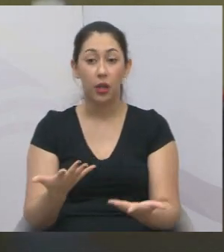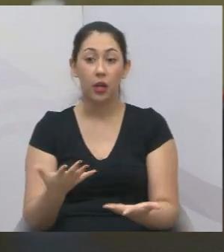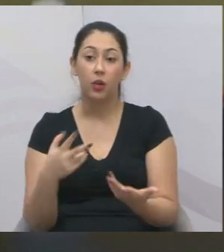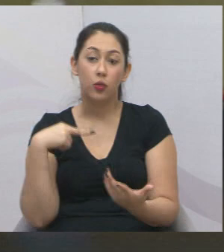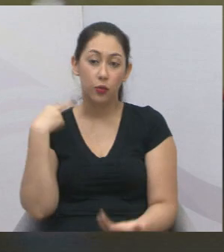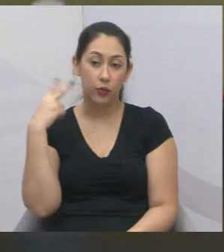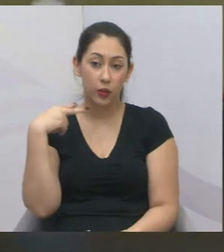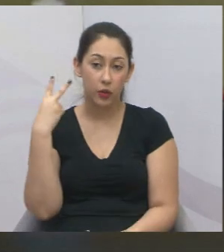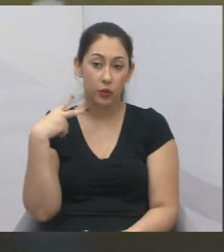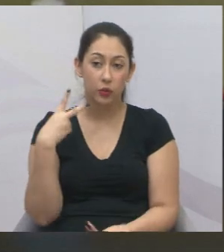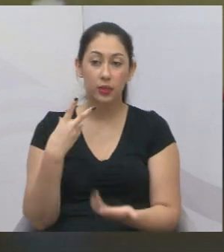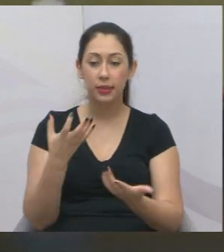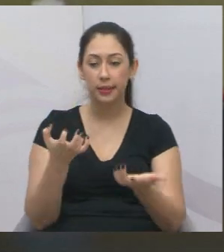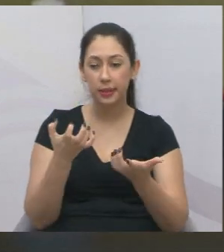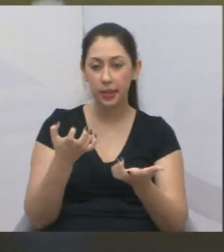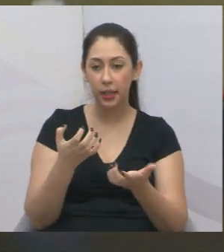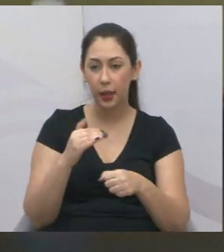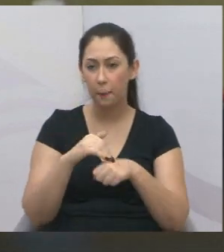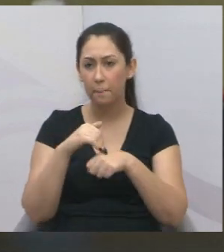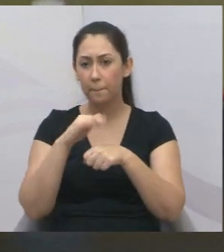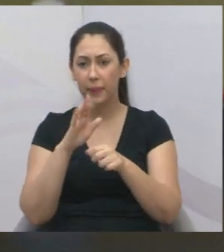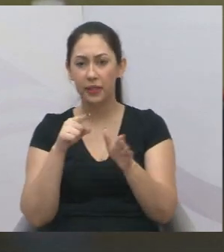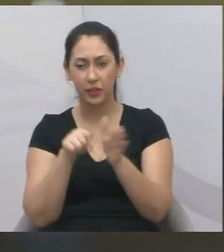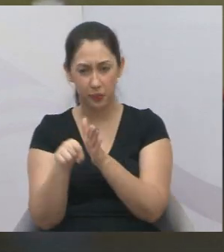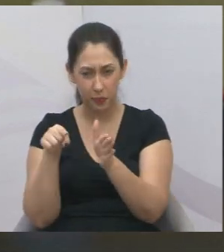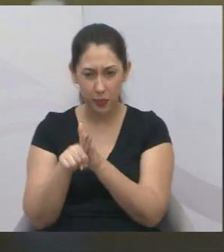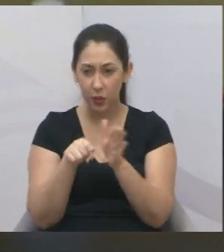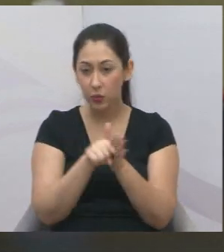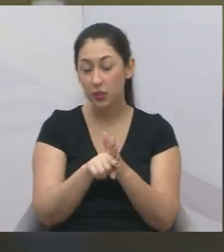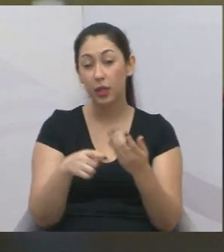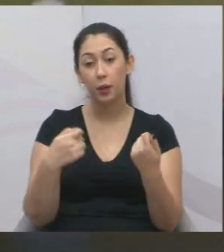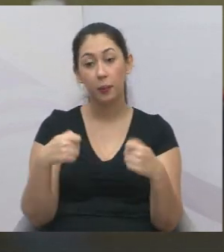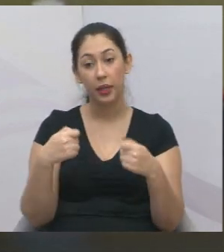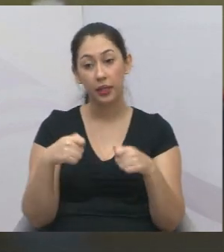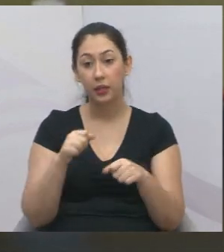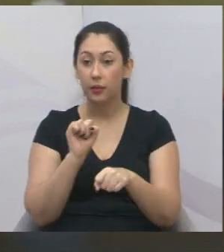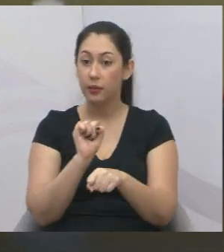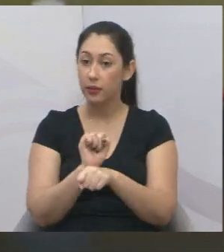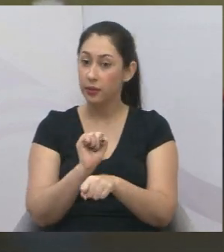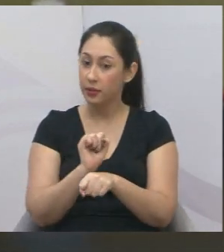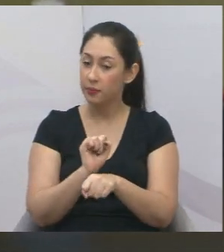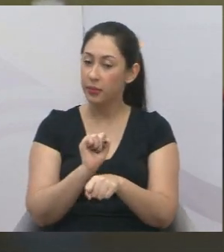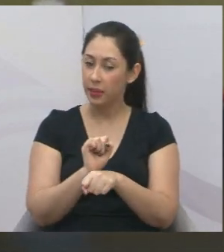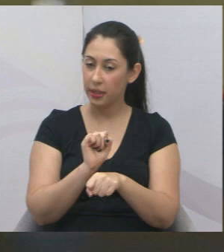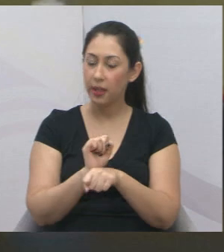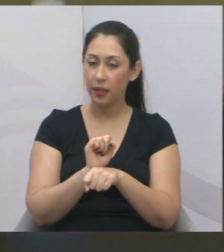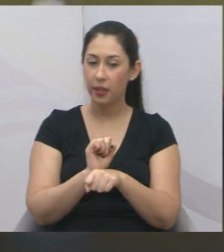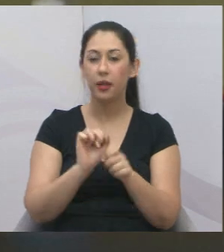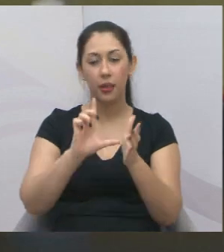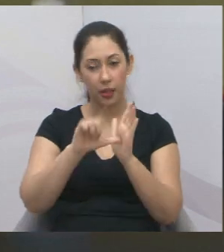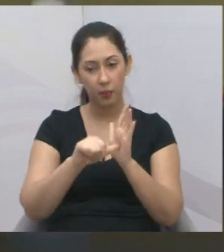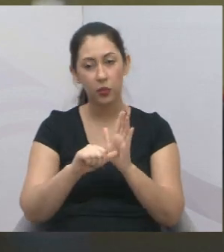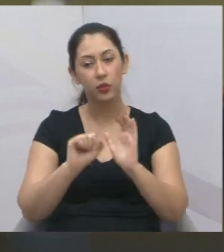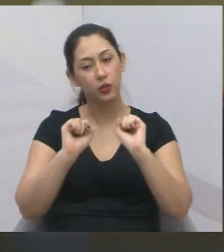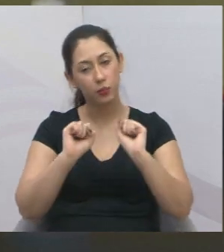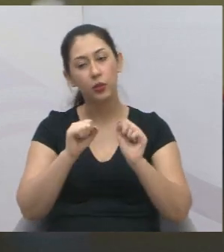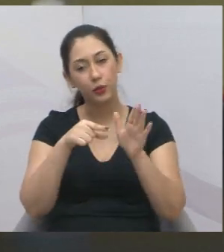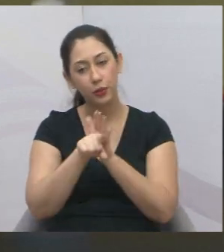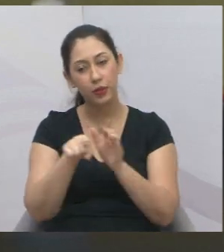vereadores que desejarem fazer mais uma pergunta deverão permanecer no plenário e aguardar novamente a sua vez para